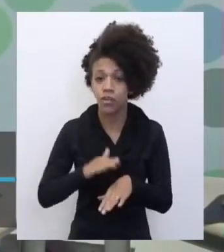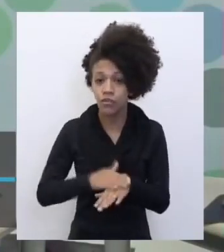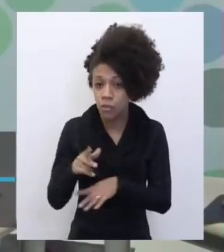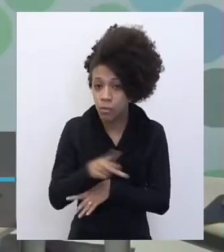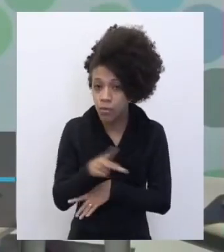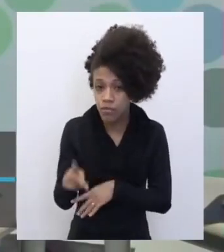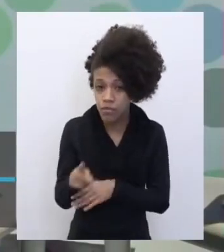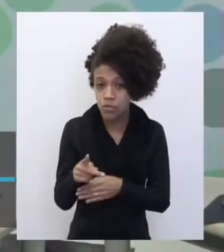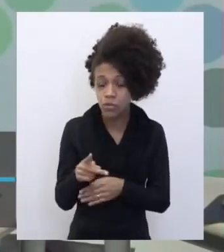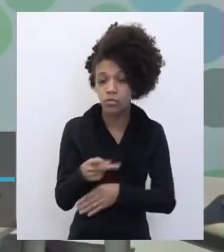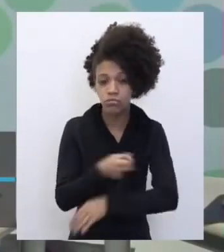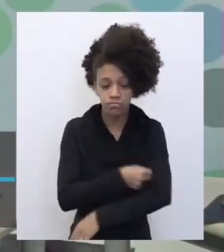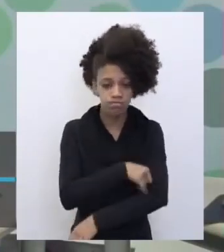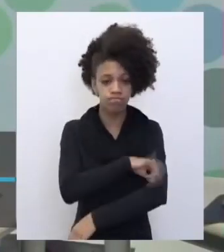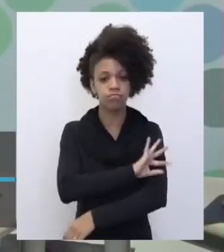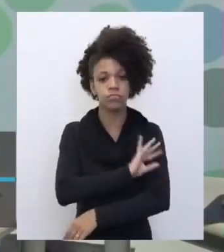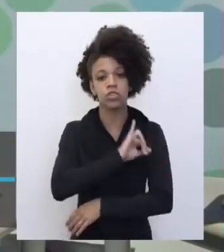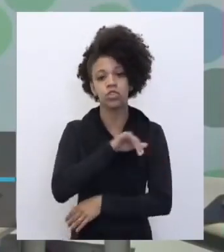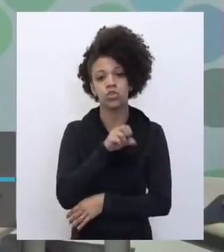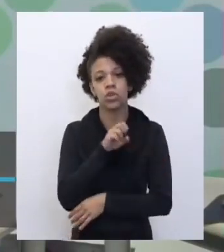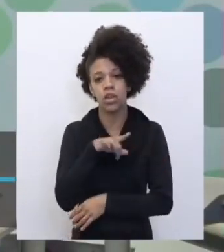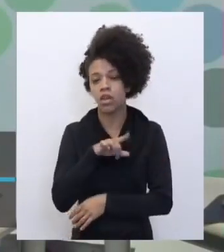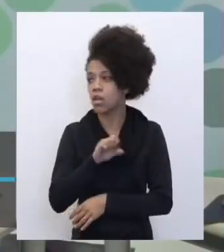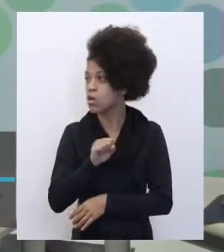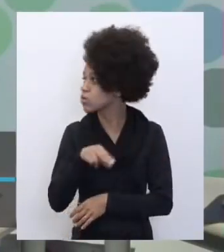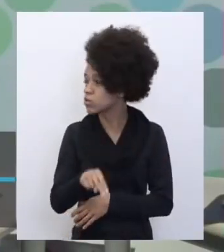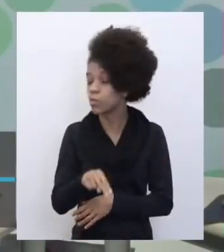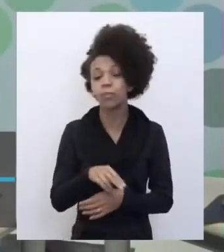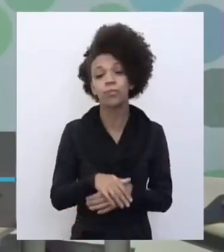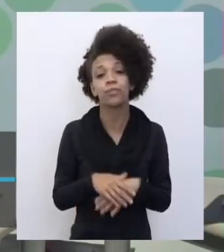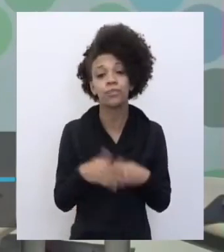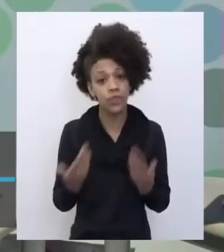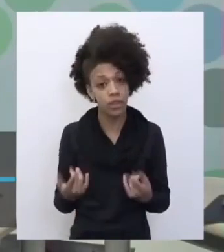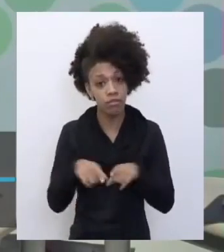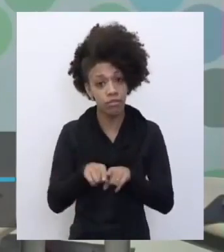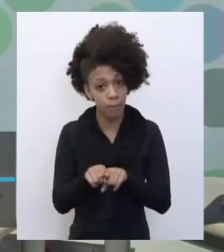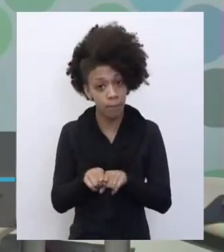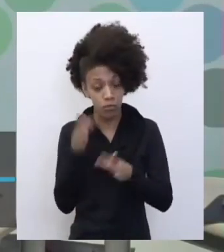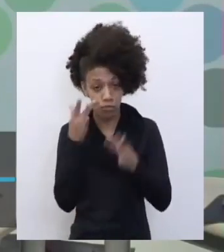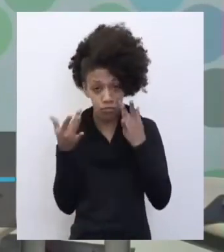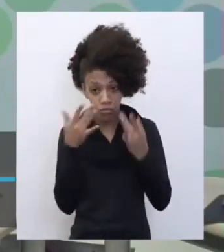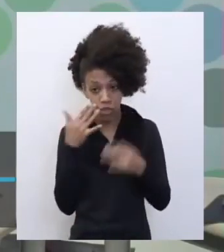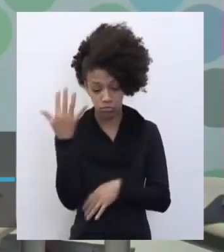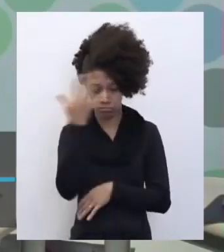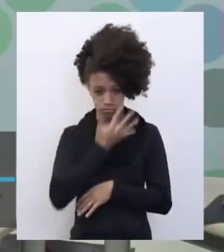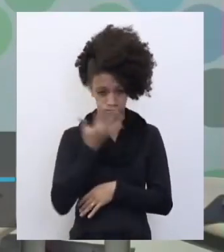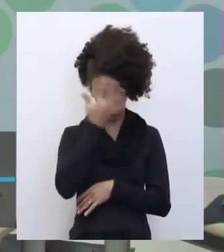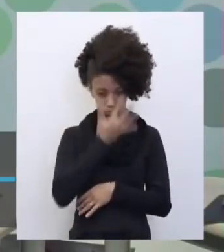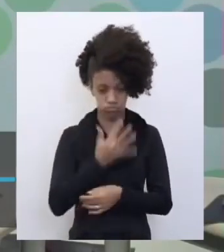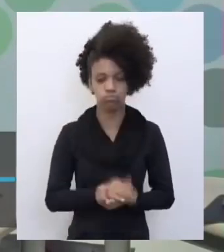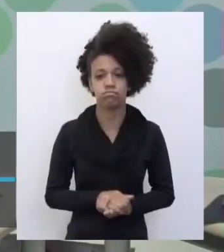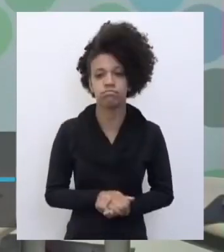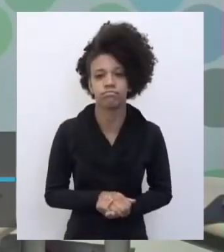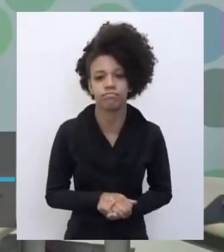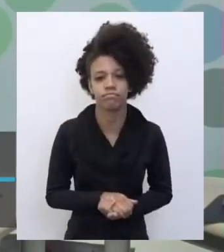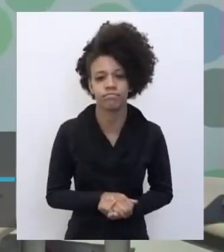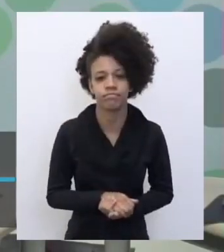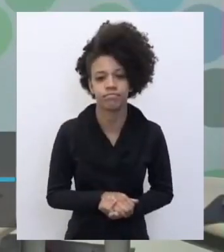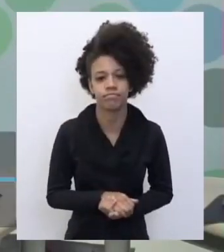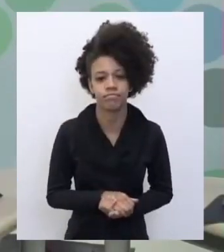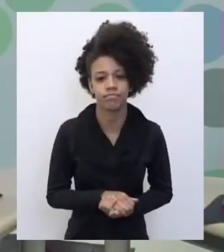anos iniciais, o professor Joelson, tá? E logo em seguida a gente vai ter o nosso teatrinho de sombra. Espero que vocês apreciem.